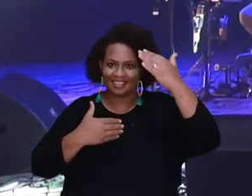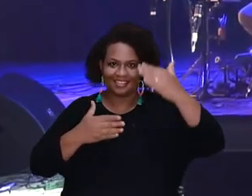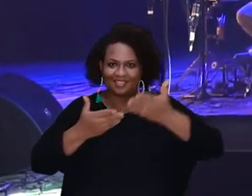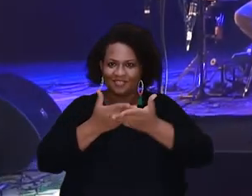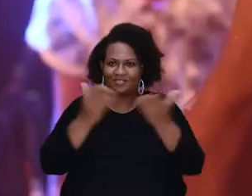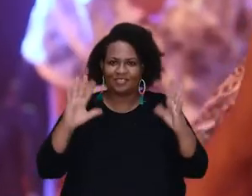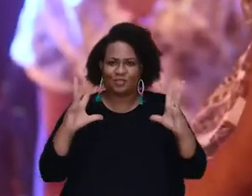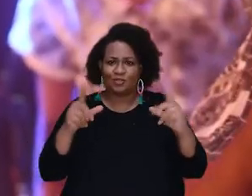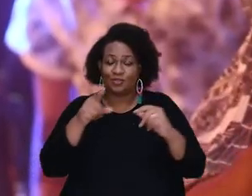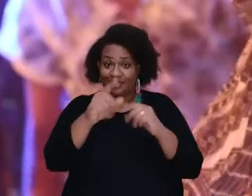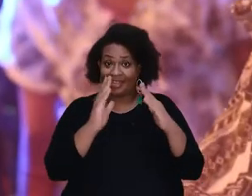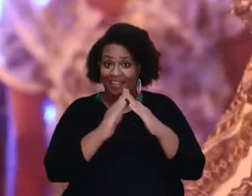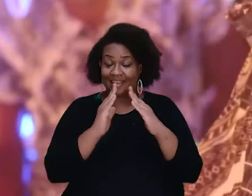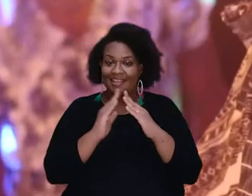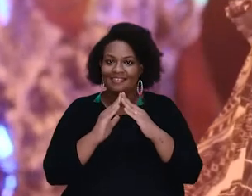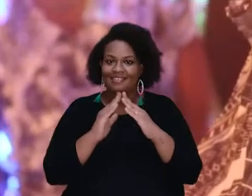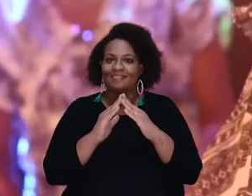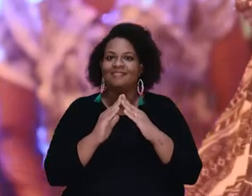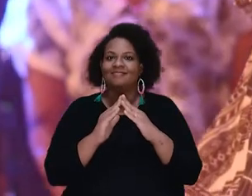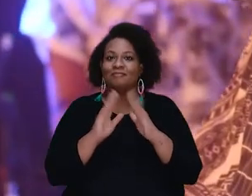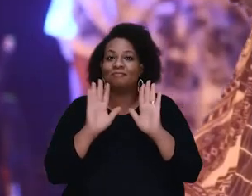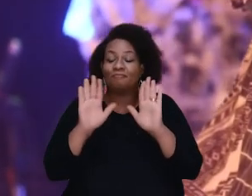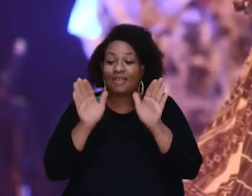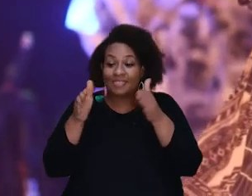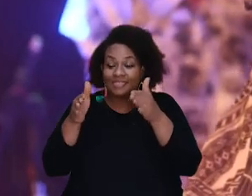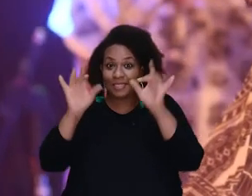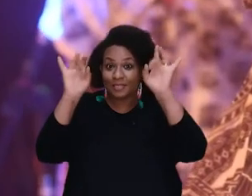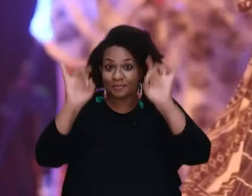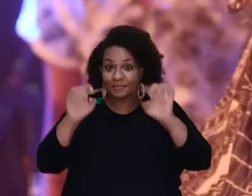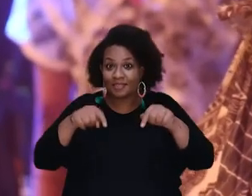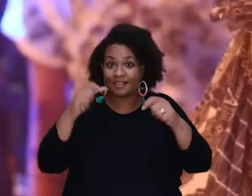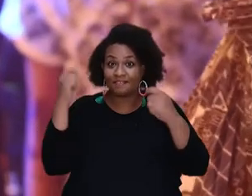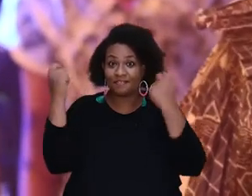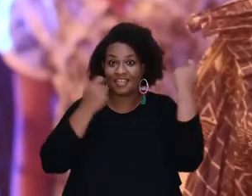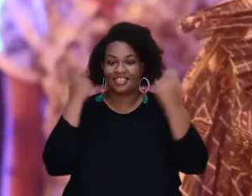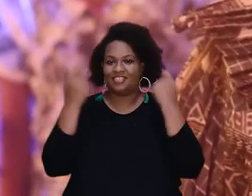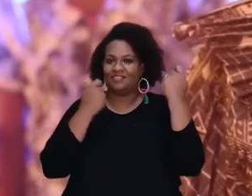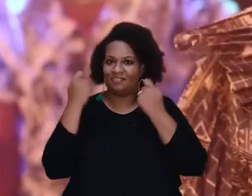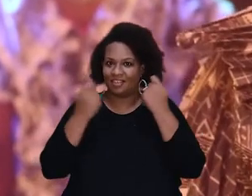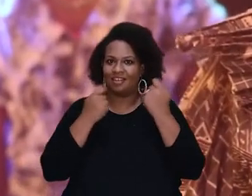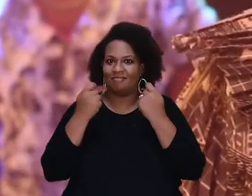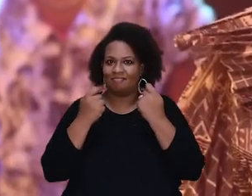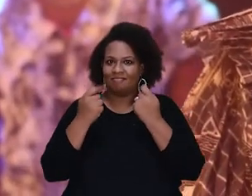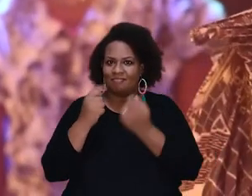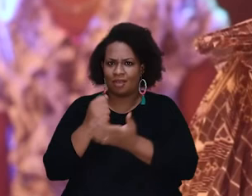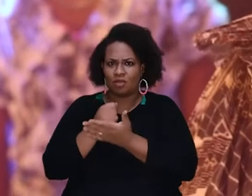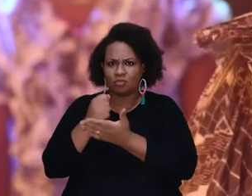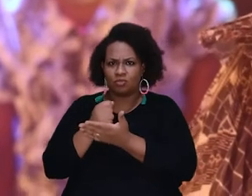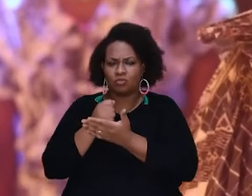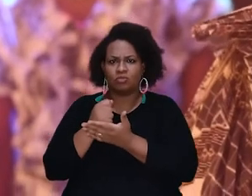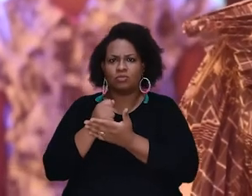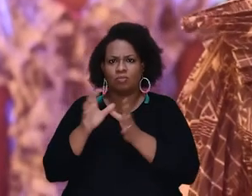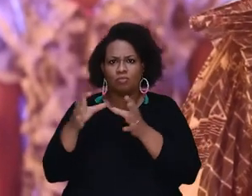a todos vocês que estão em casa, mas especialmente a esse festival, com o apoio de